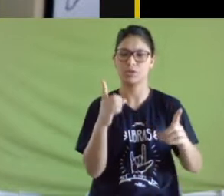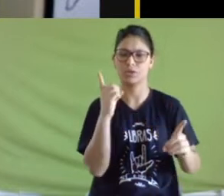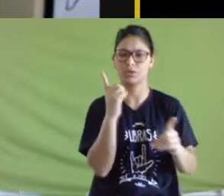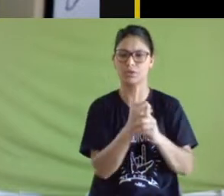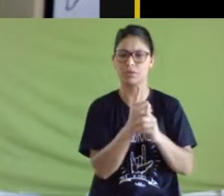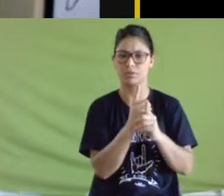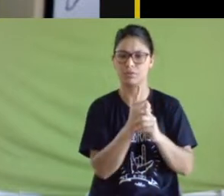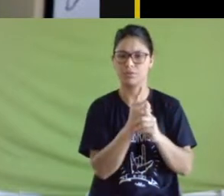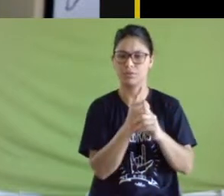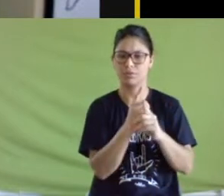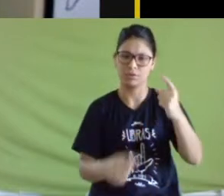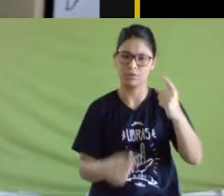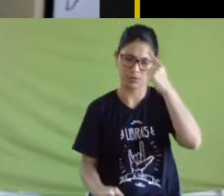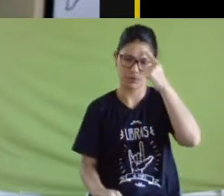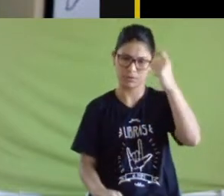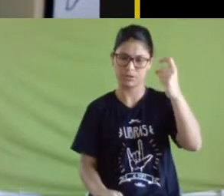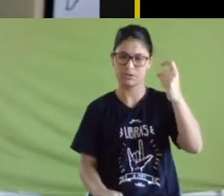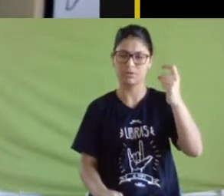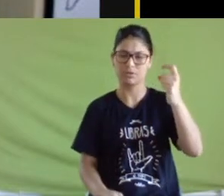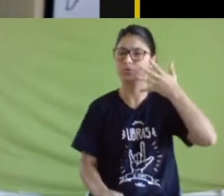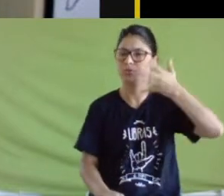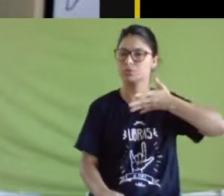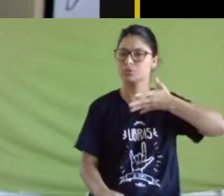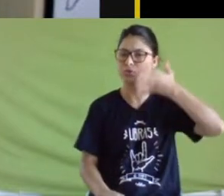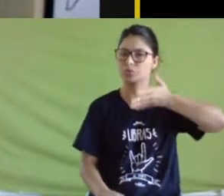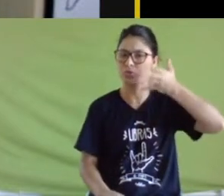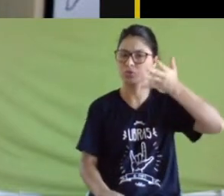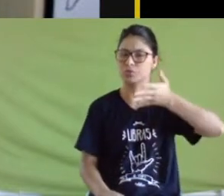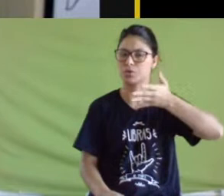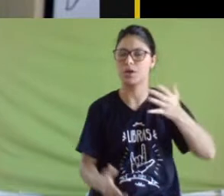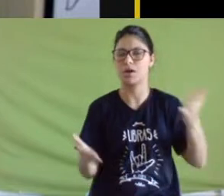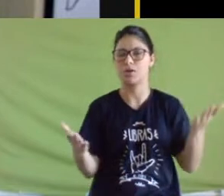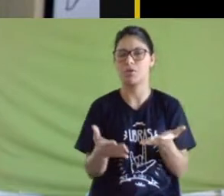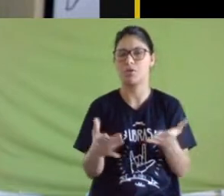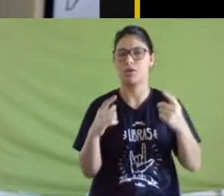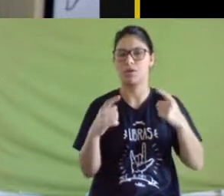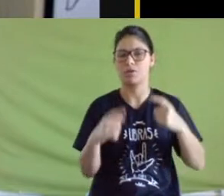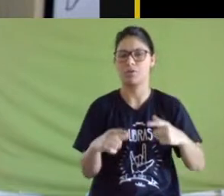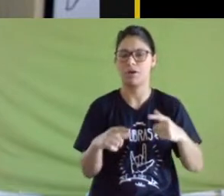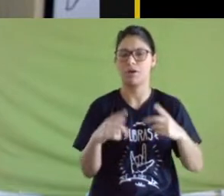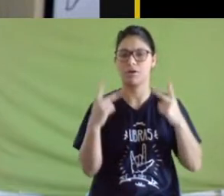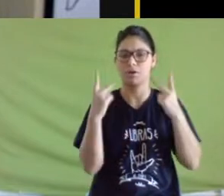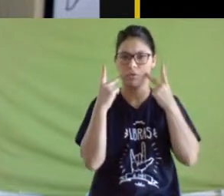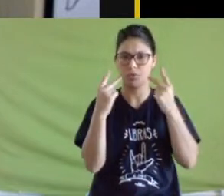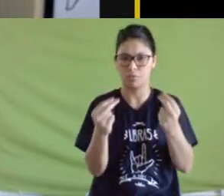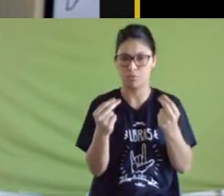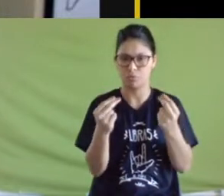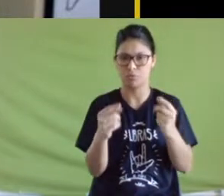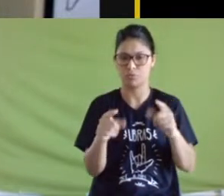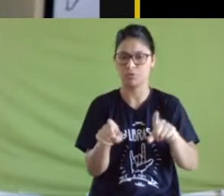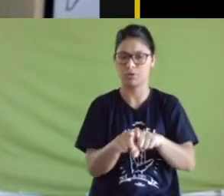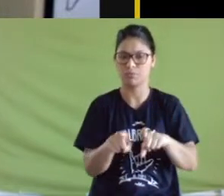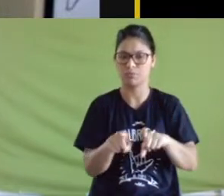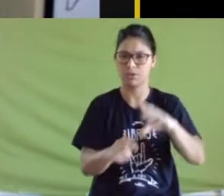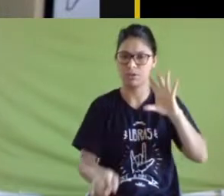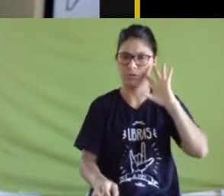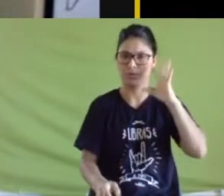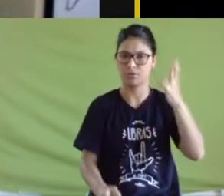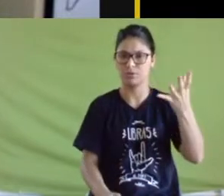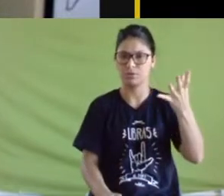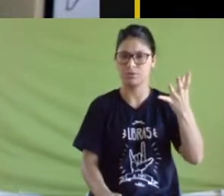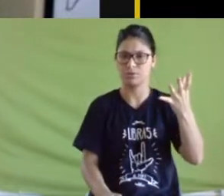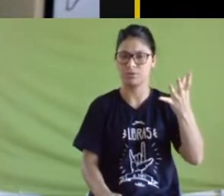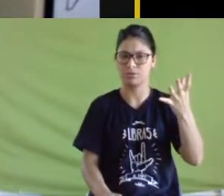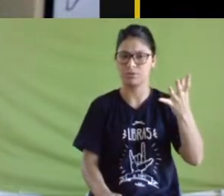na invenção do discurso. Agora, o lugar comum, ele também está ocorrendo na dispositio,